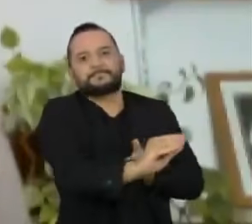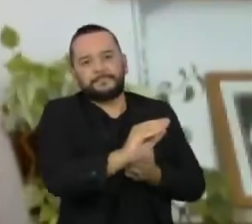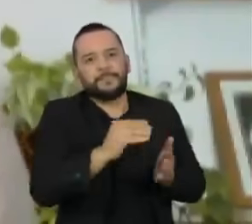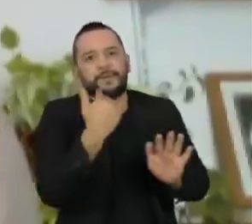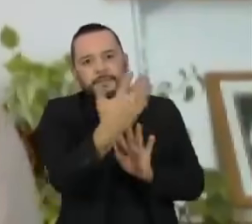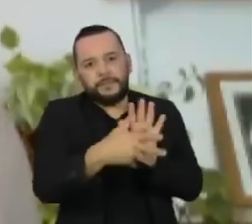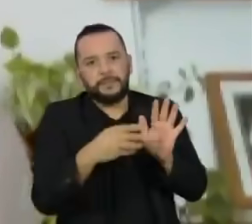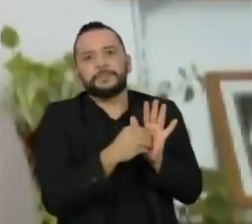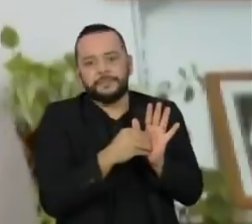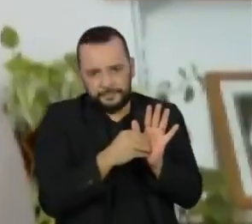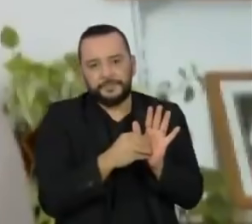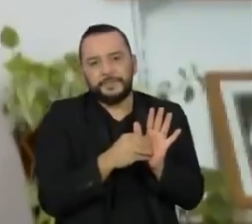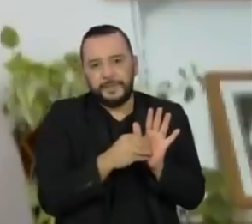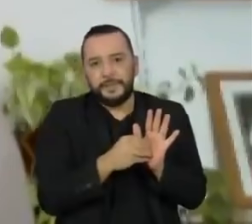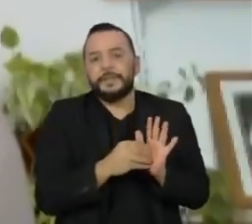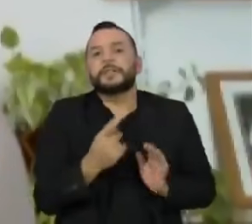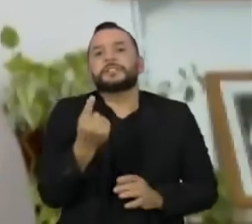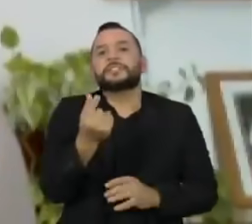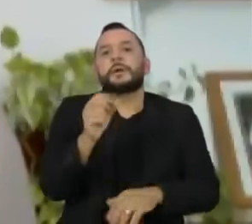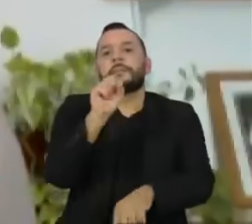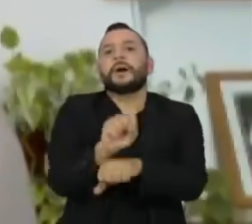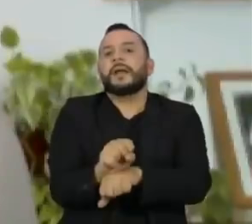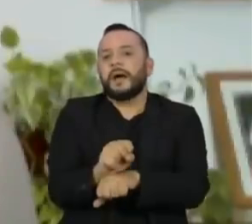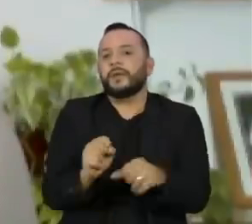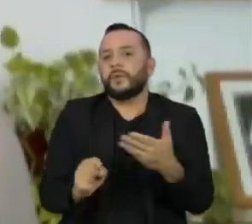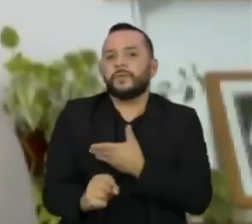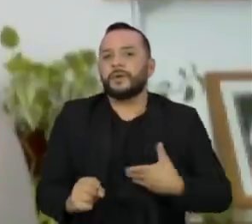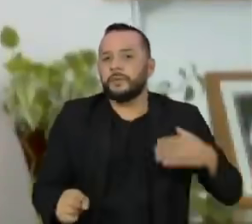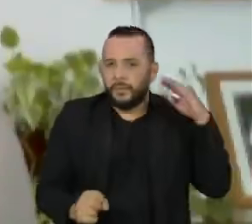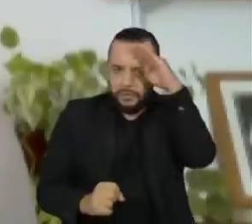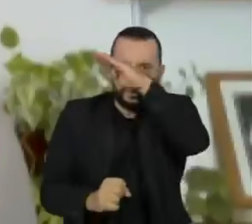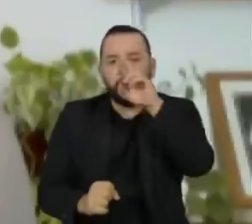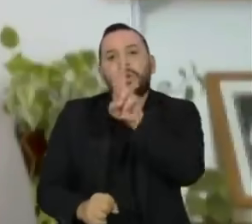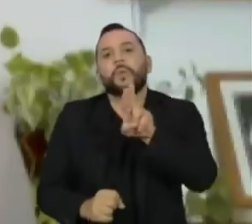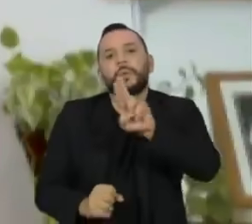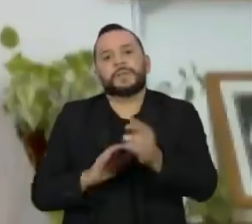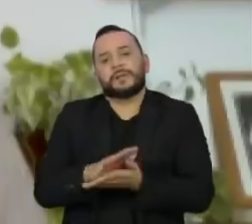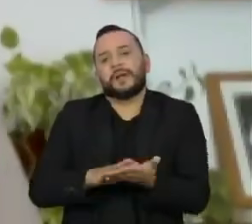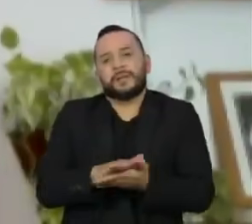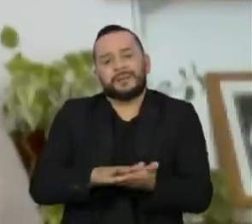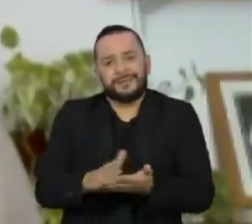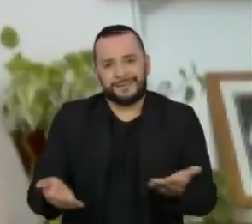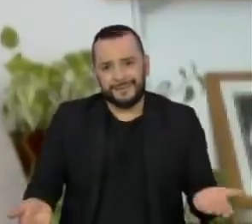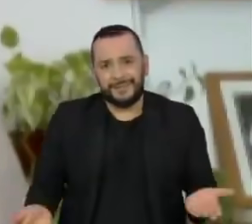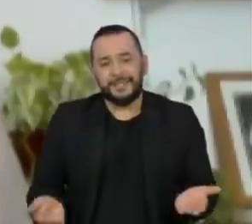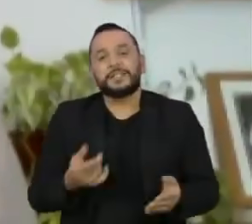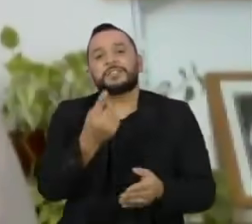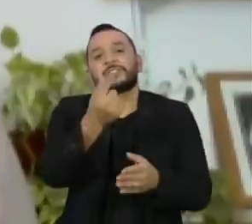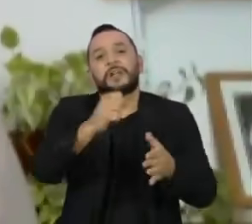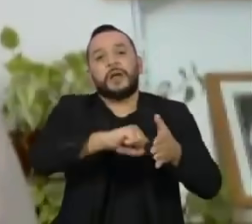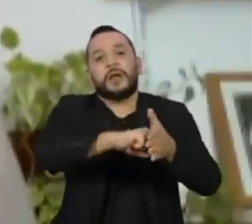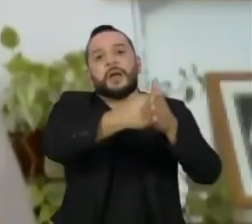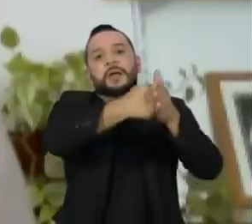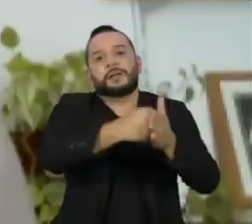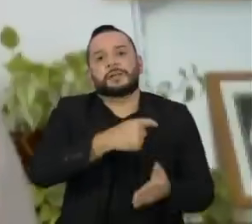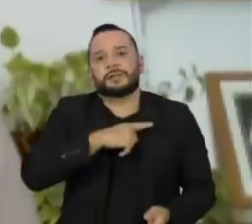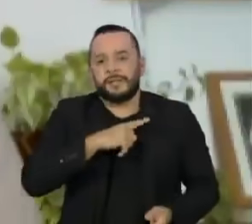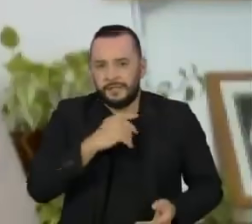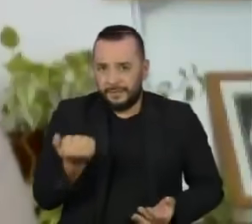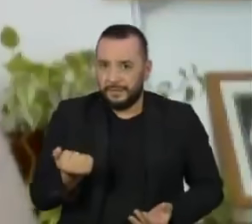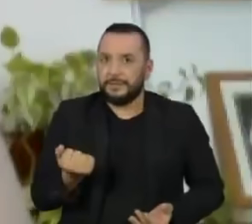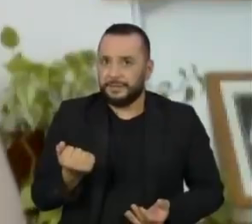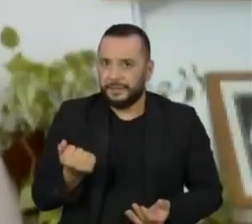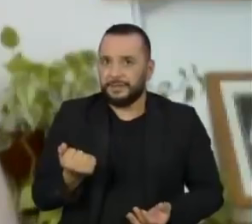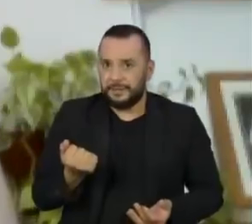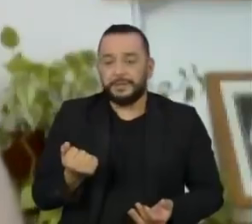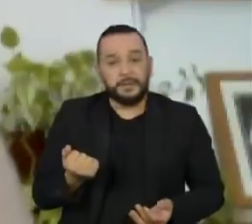desenvolvidos e que não está sendo usado pelo governo Bolsonaro. E, aliás, que foi congelado o modo